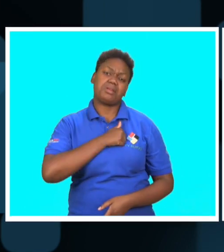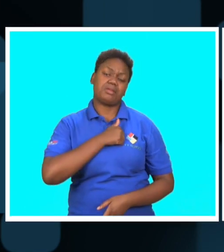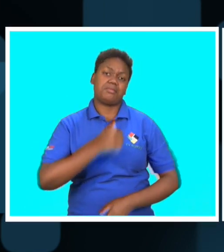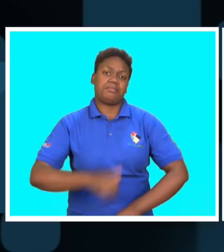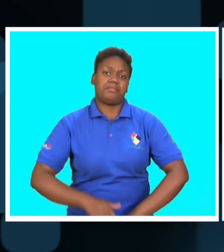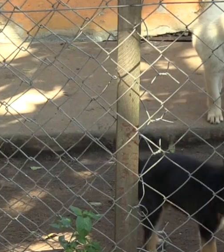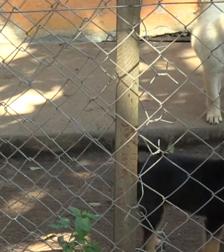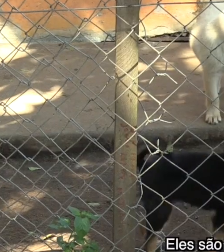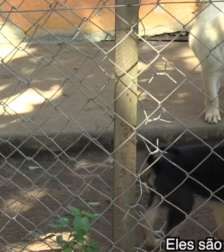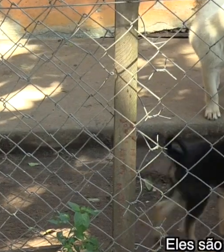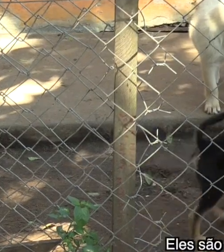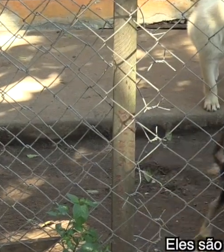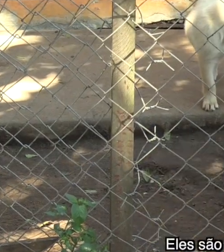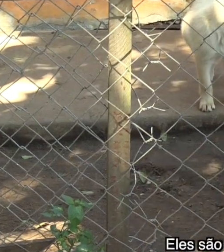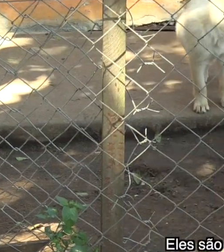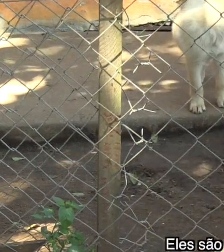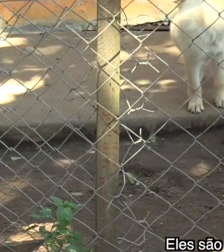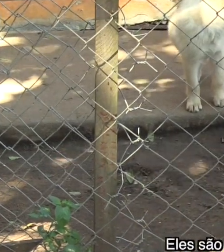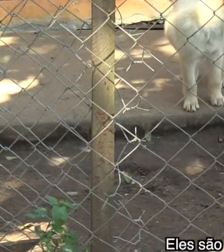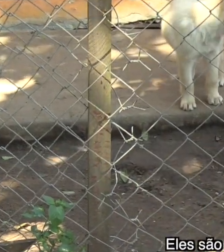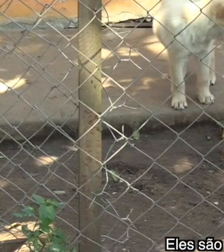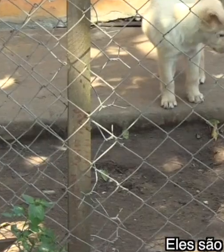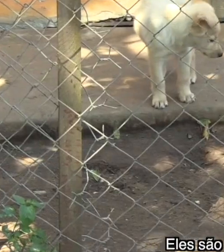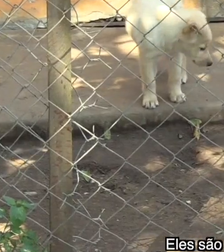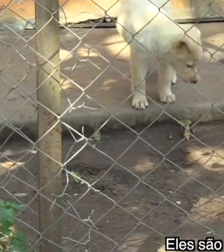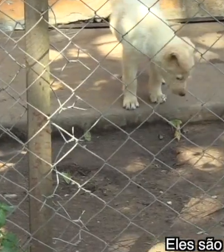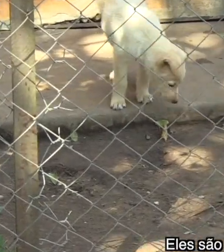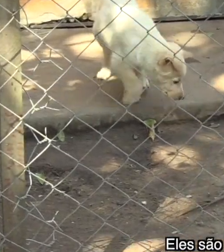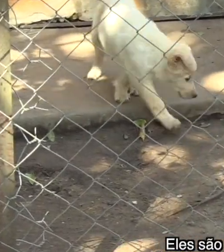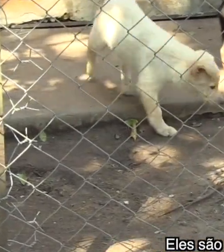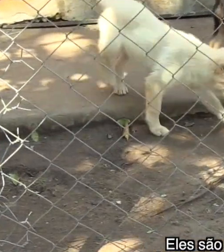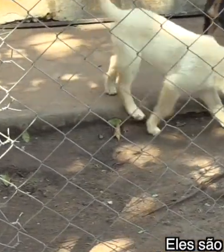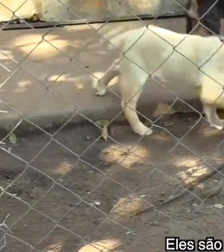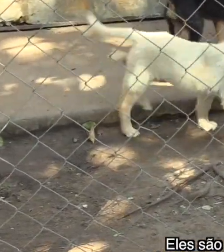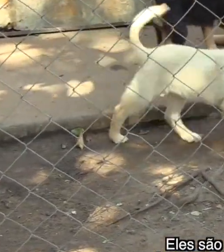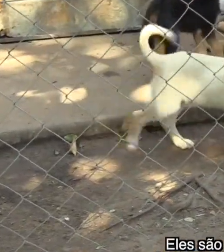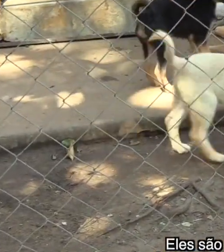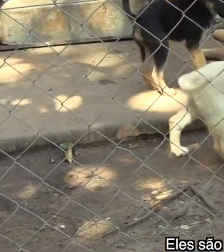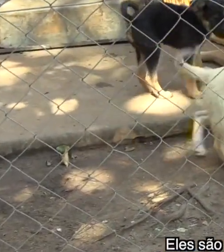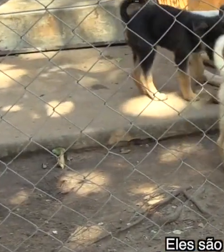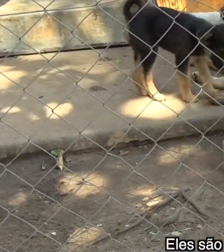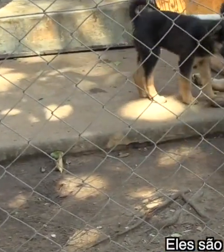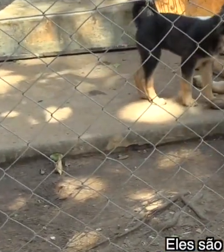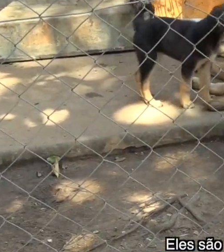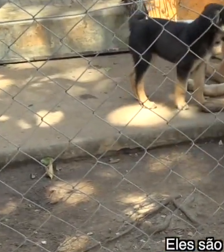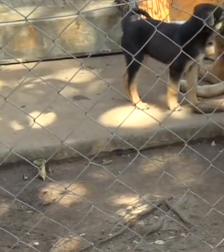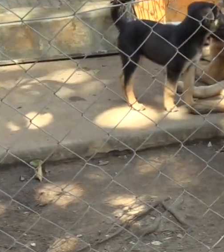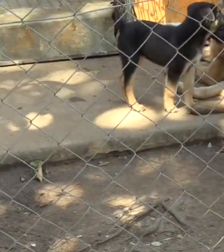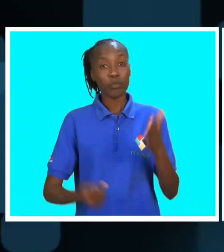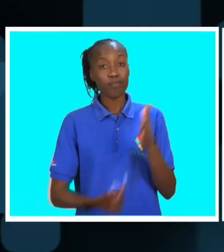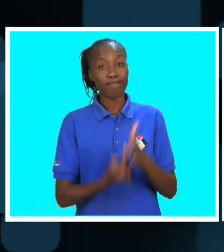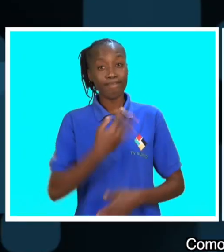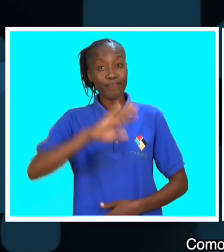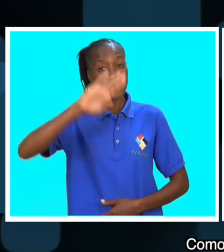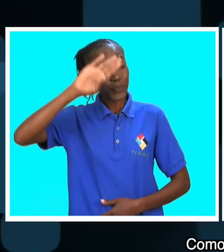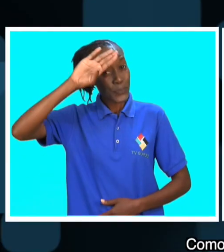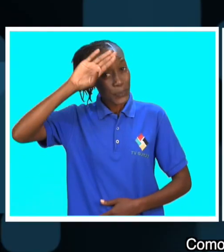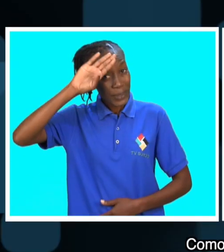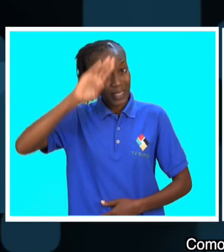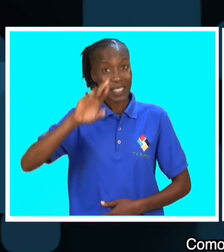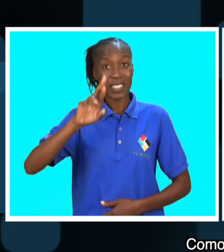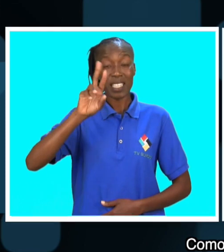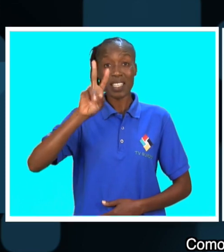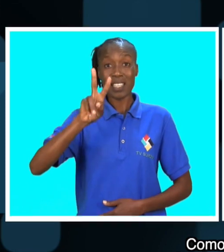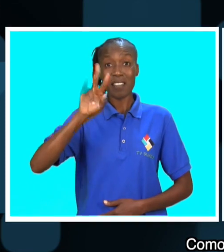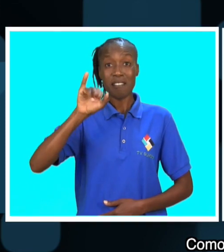Eles são o veículo da raiva. Uma doença infecciosa que não tem cura. Como uma doença